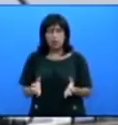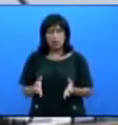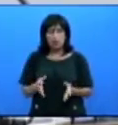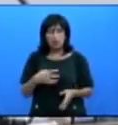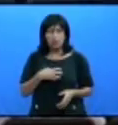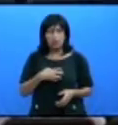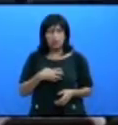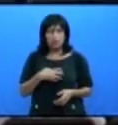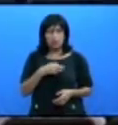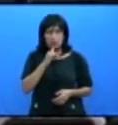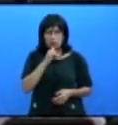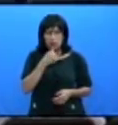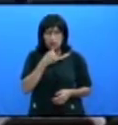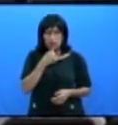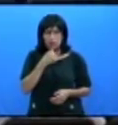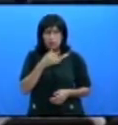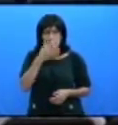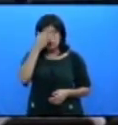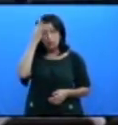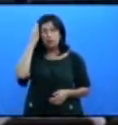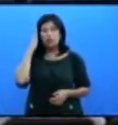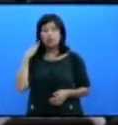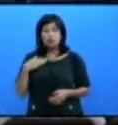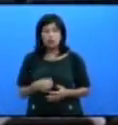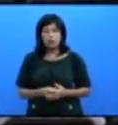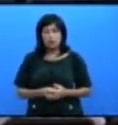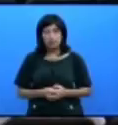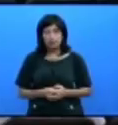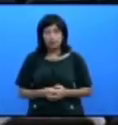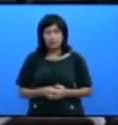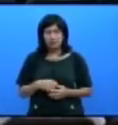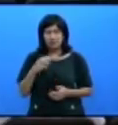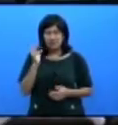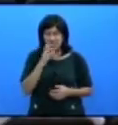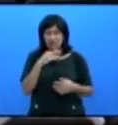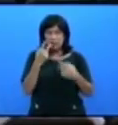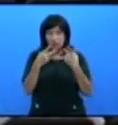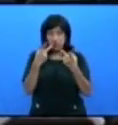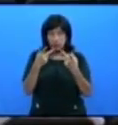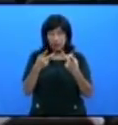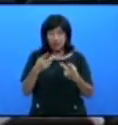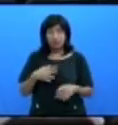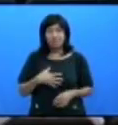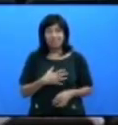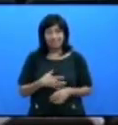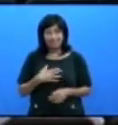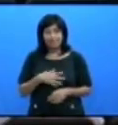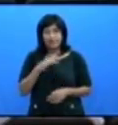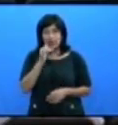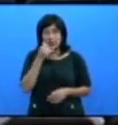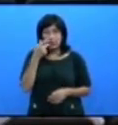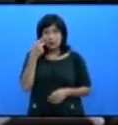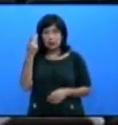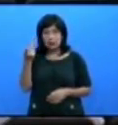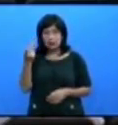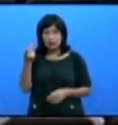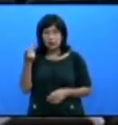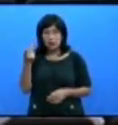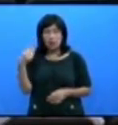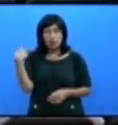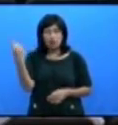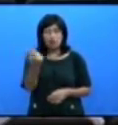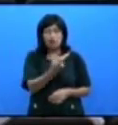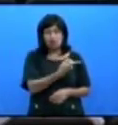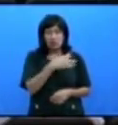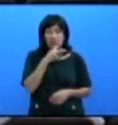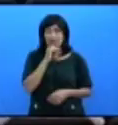com a palavra. Eu apenas, em rápidas palavras, gostaria de dizer da tristeza em